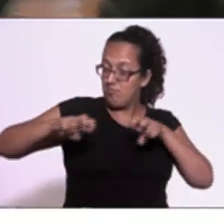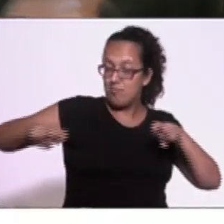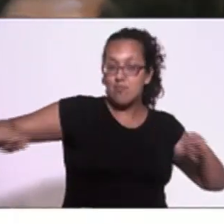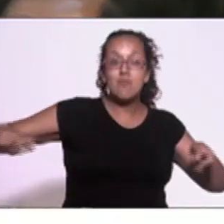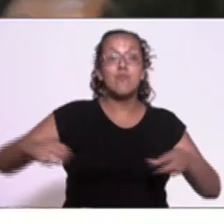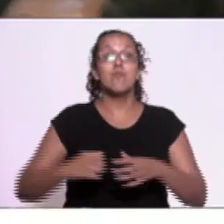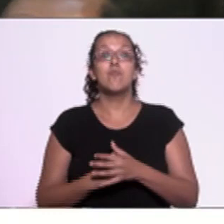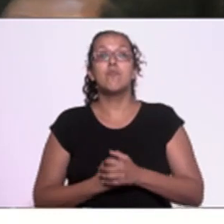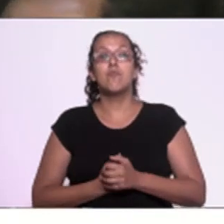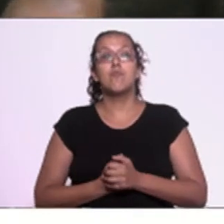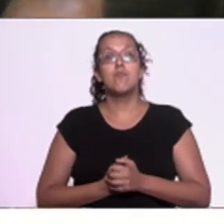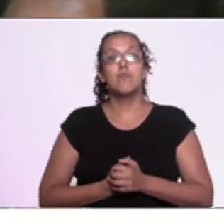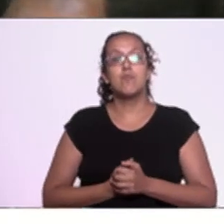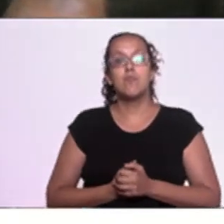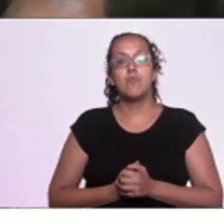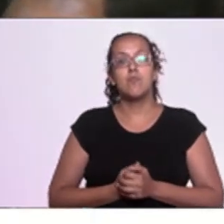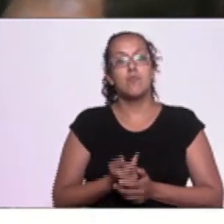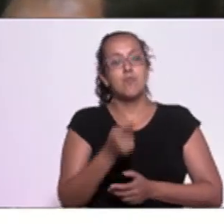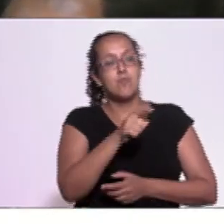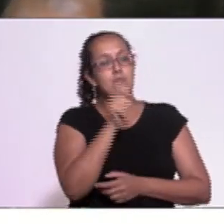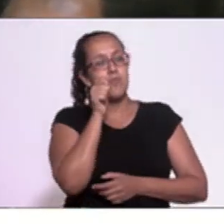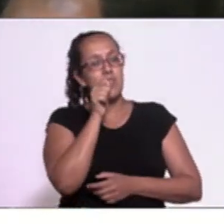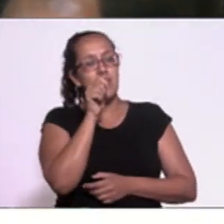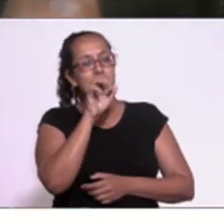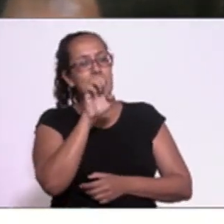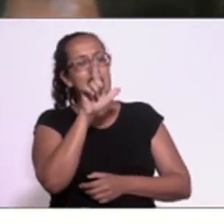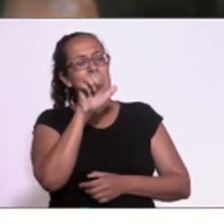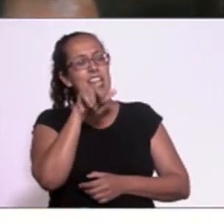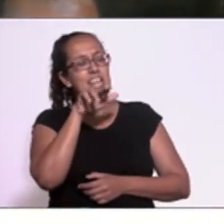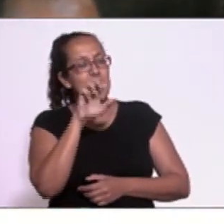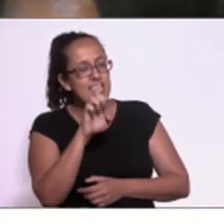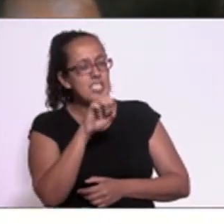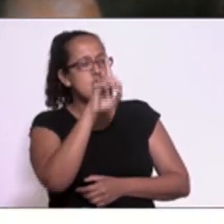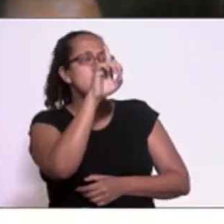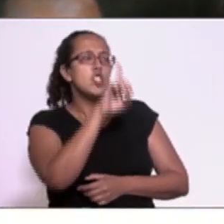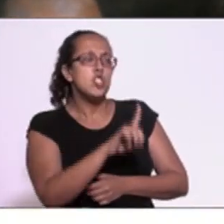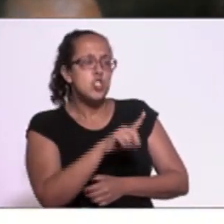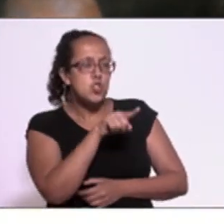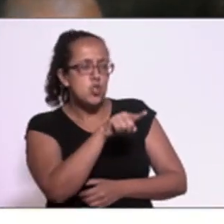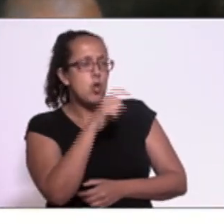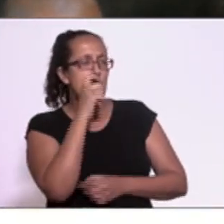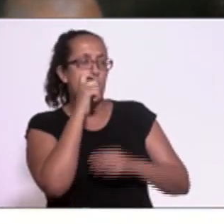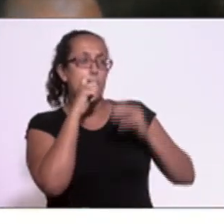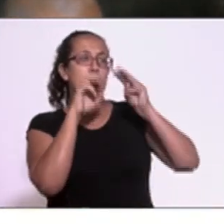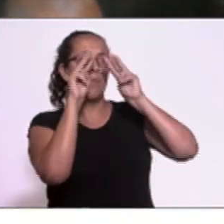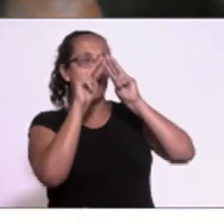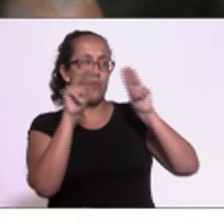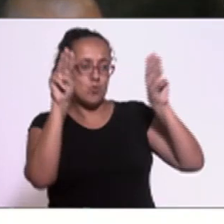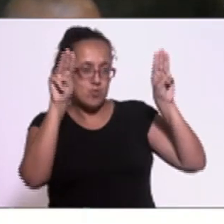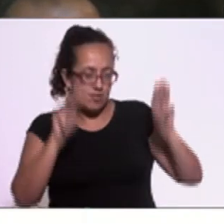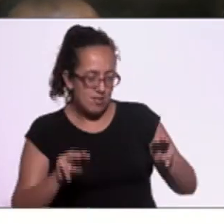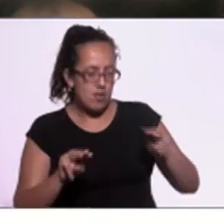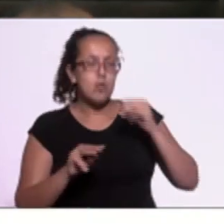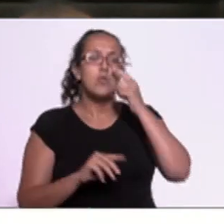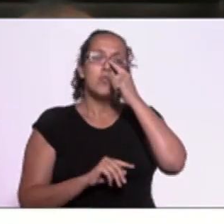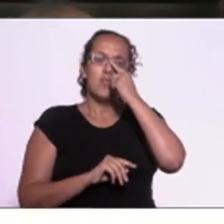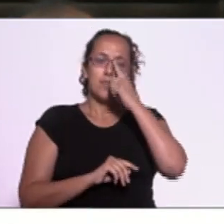Leste, senhora Elane de Souza, diretora do Museu Casa Benjamin